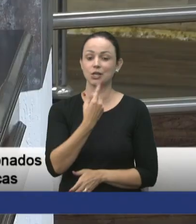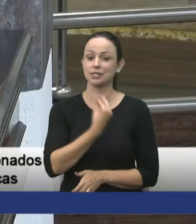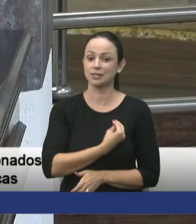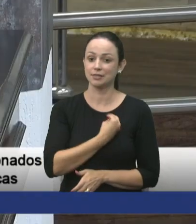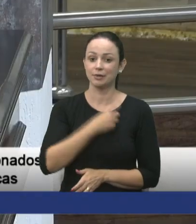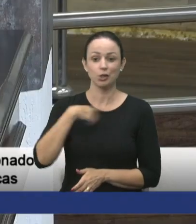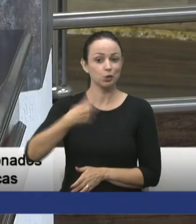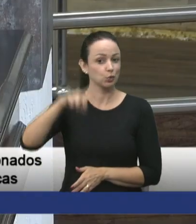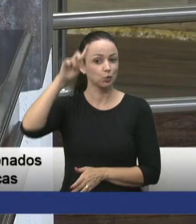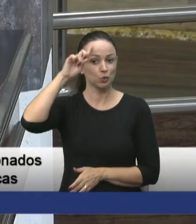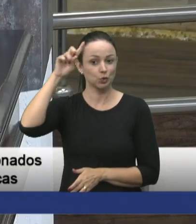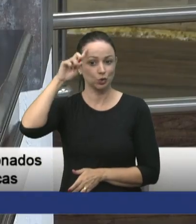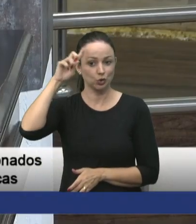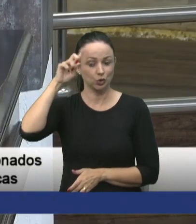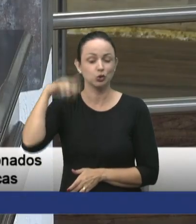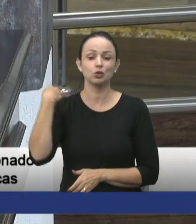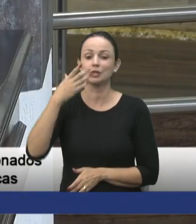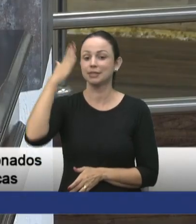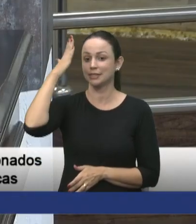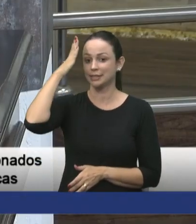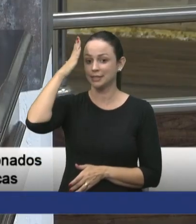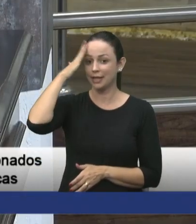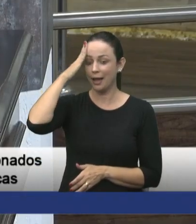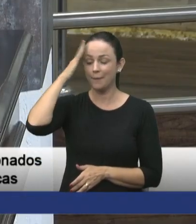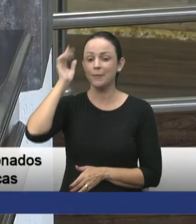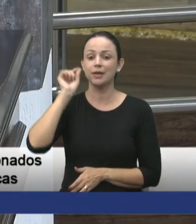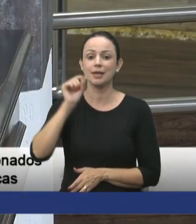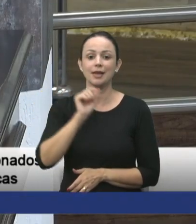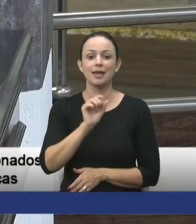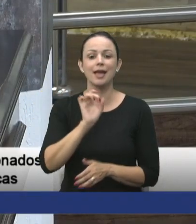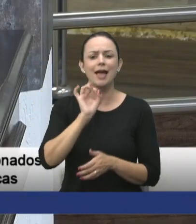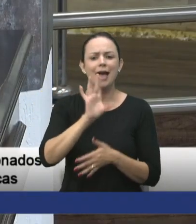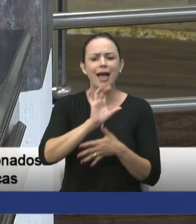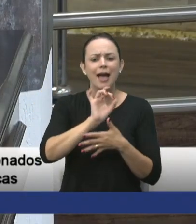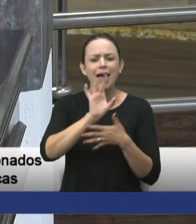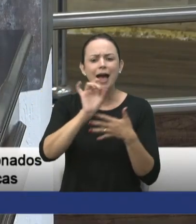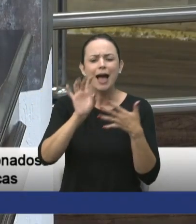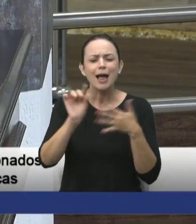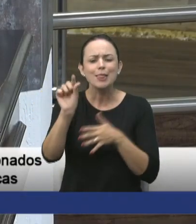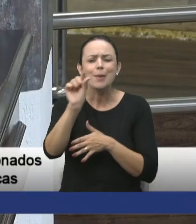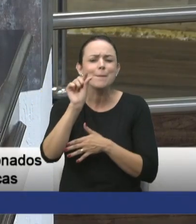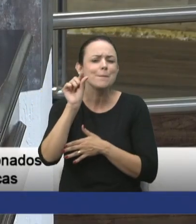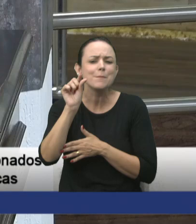os dias. Sabemos que cada pequena conquista